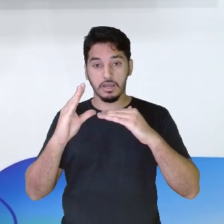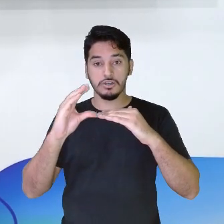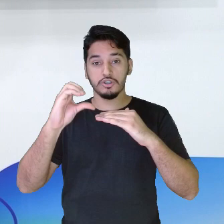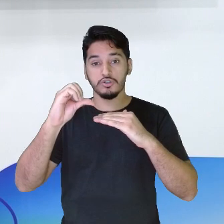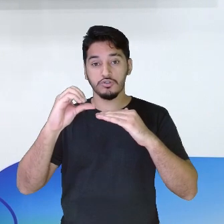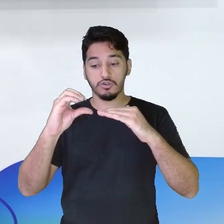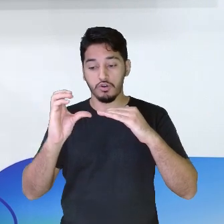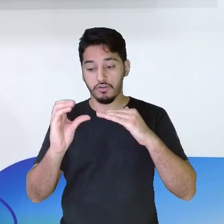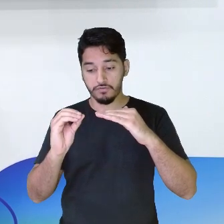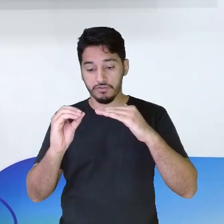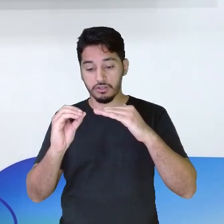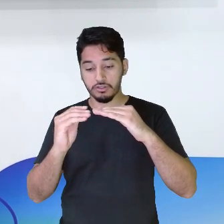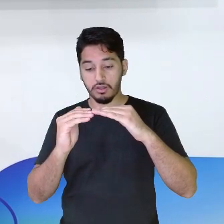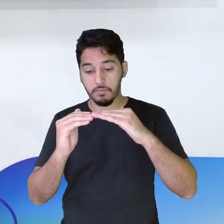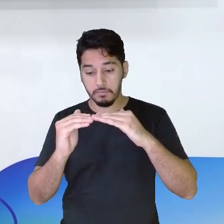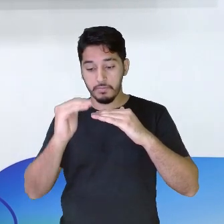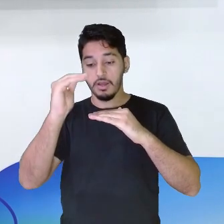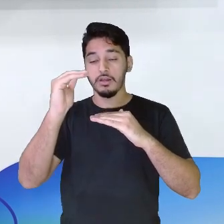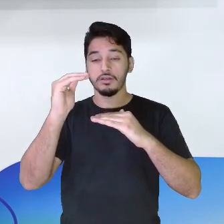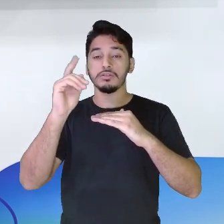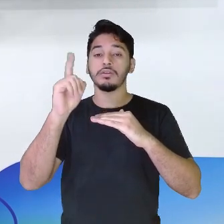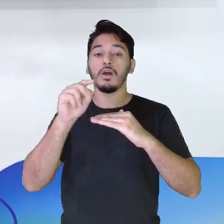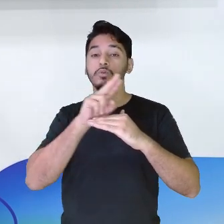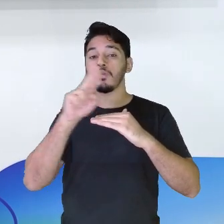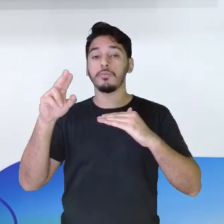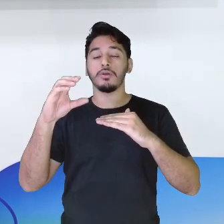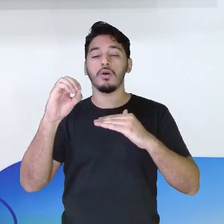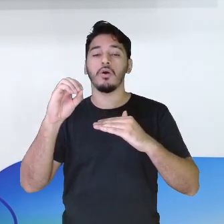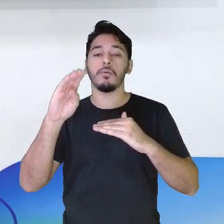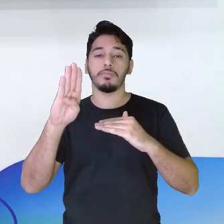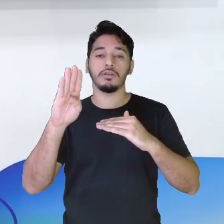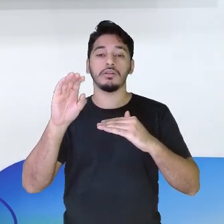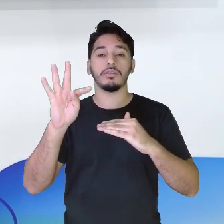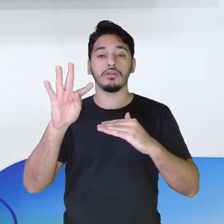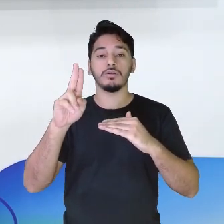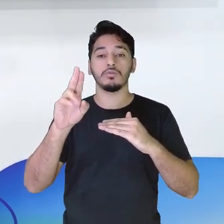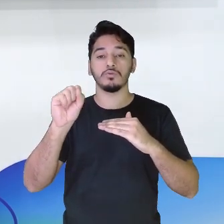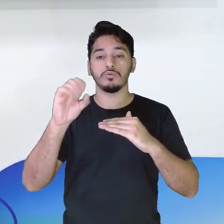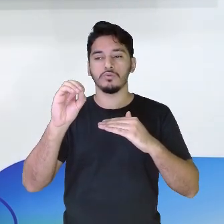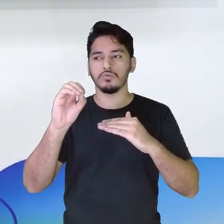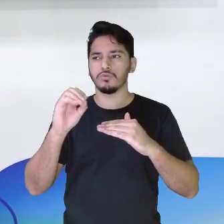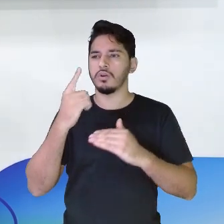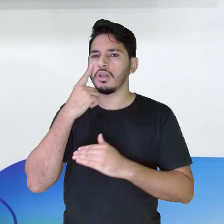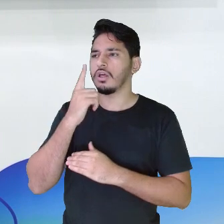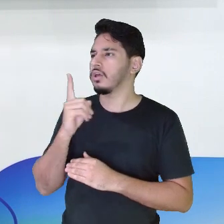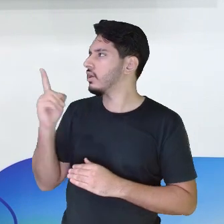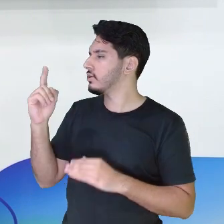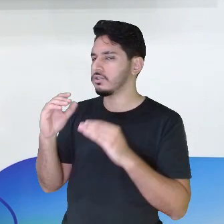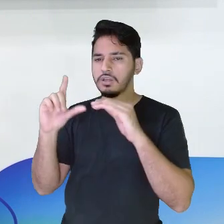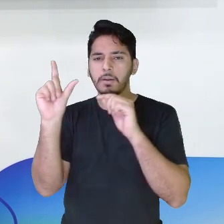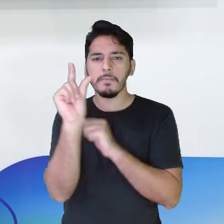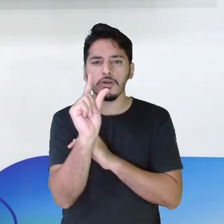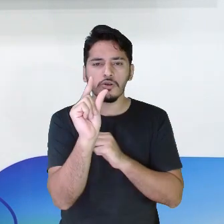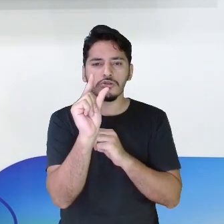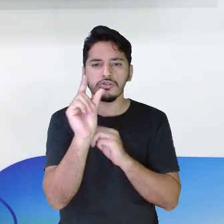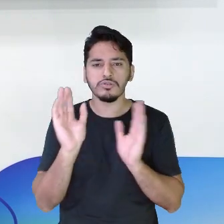maior que 90, ele é chamado de obtuso. E esse aqui